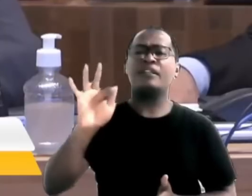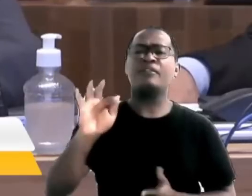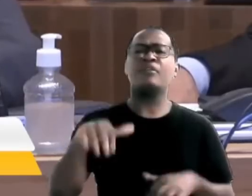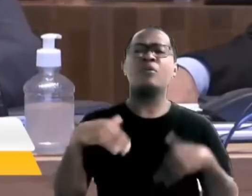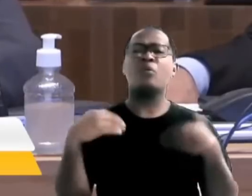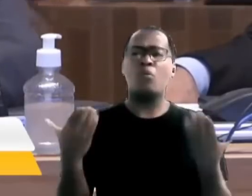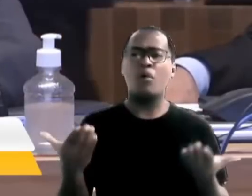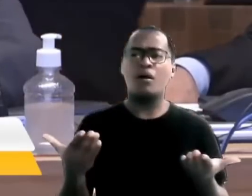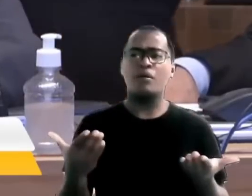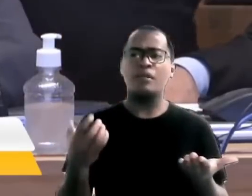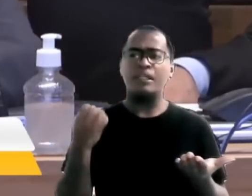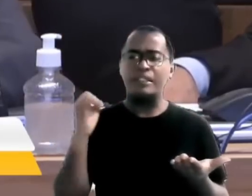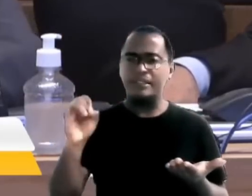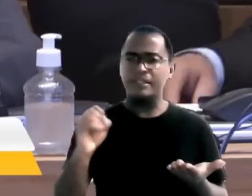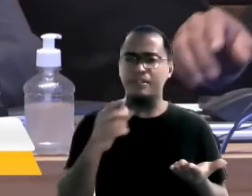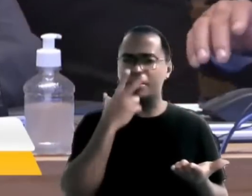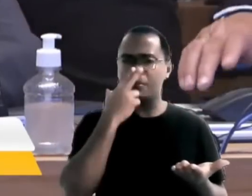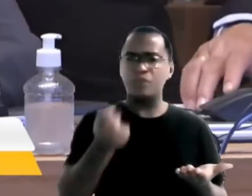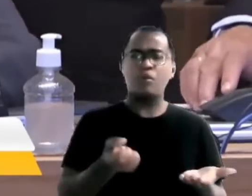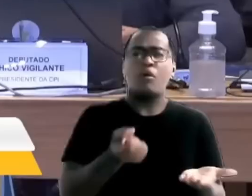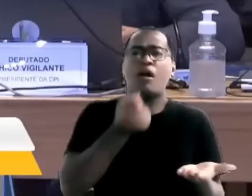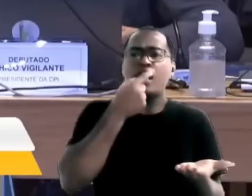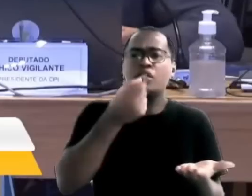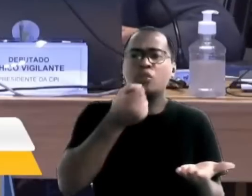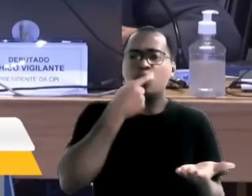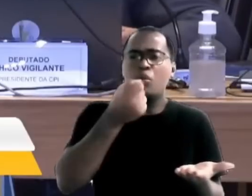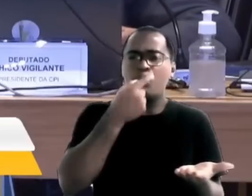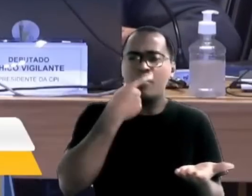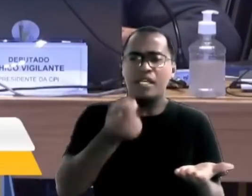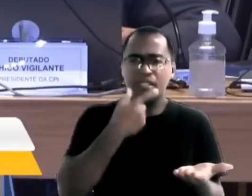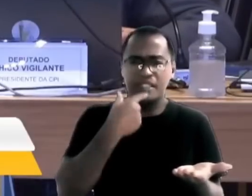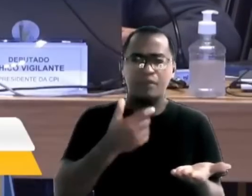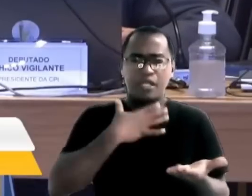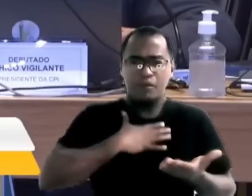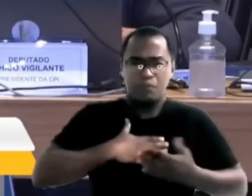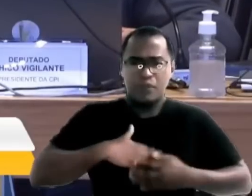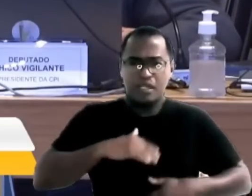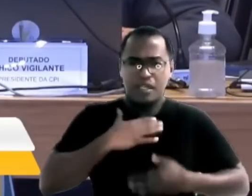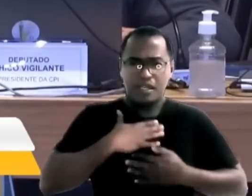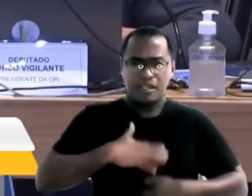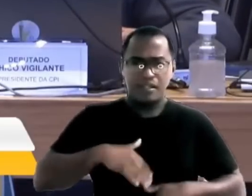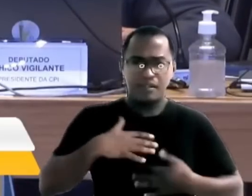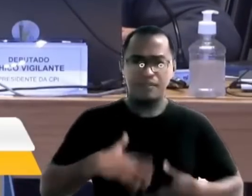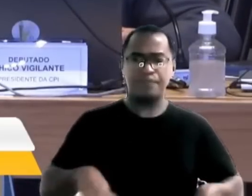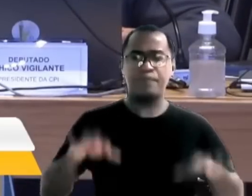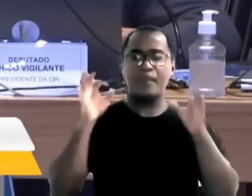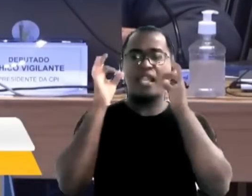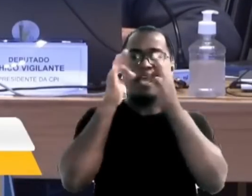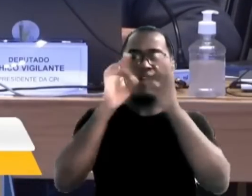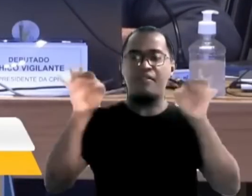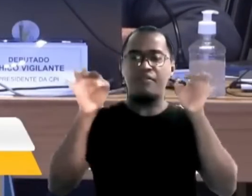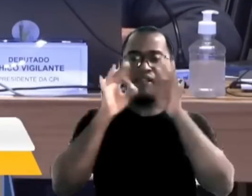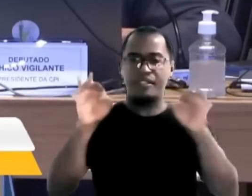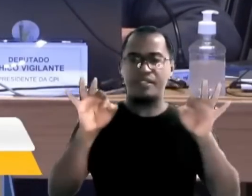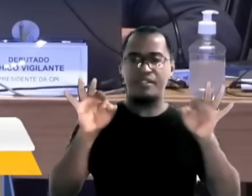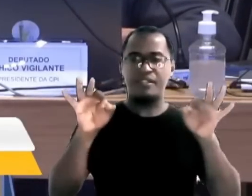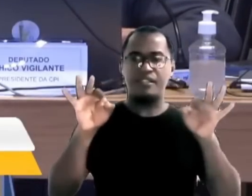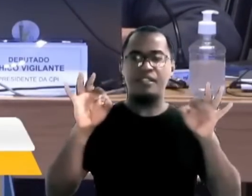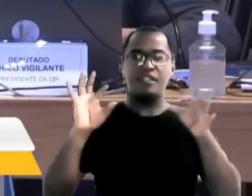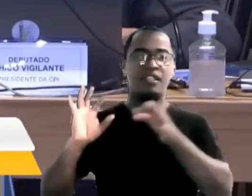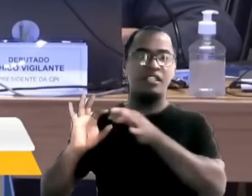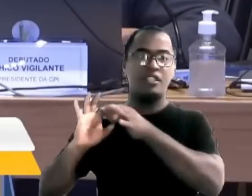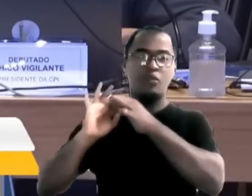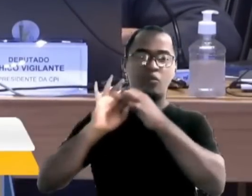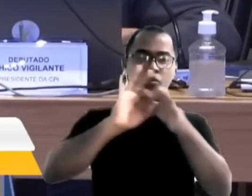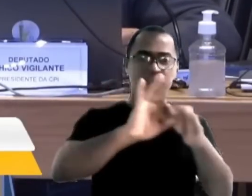o senhor não tomasse essa dose de calmante para acalmar o presidente? Bom, a frase foi retirada de um contexto de uma palestra